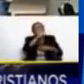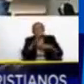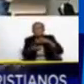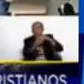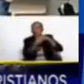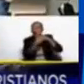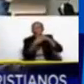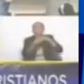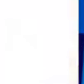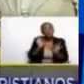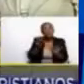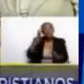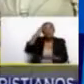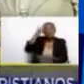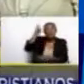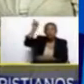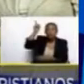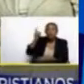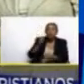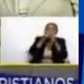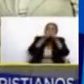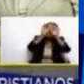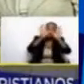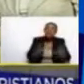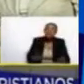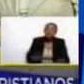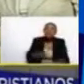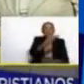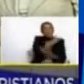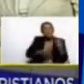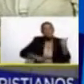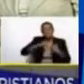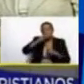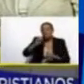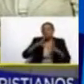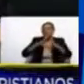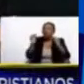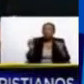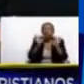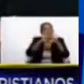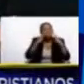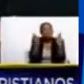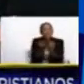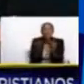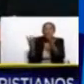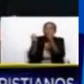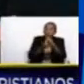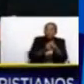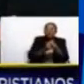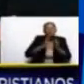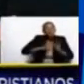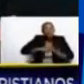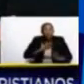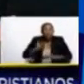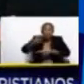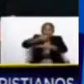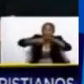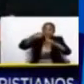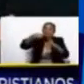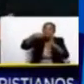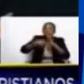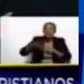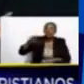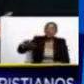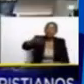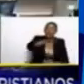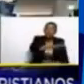disso né galera da do Marxismo clássico sabe muito bem disso Marxismo científico esse uso de religião aqui tá longe de